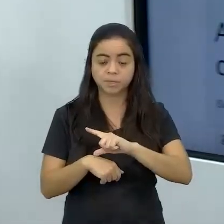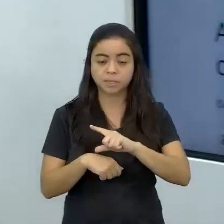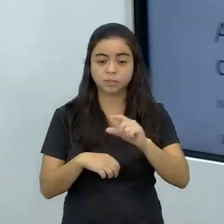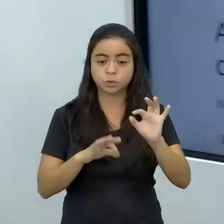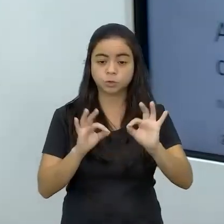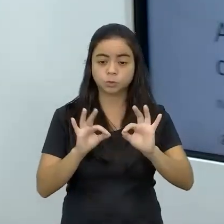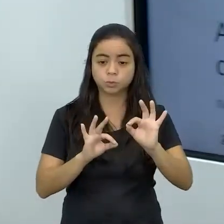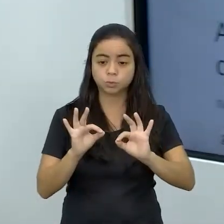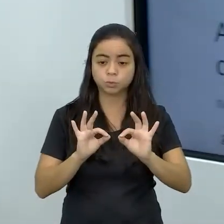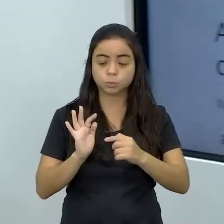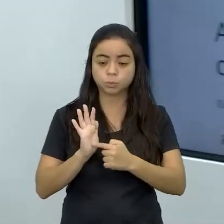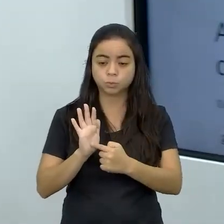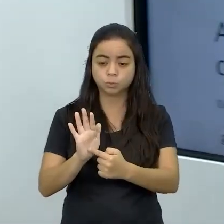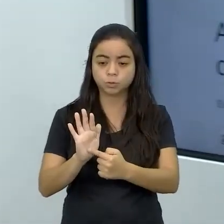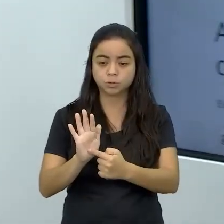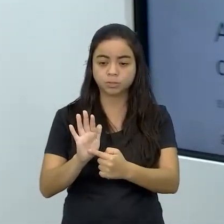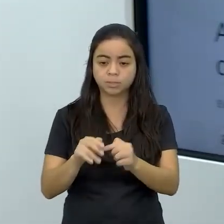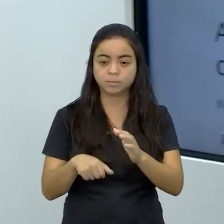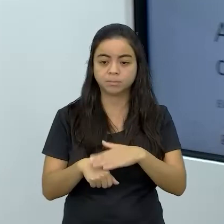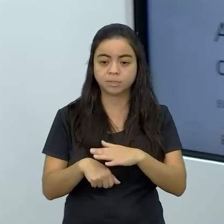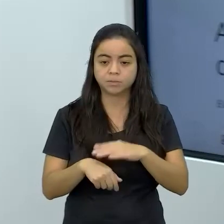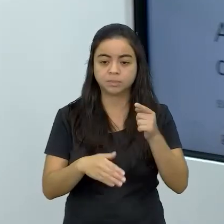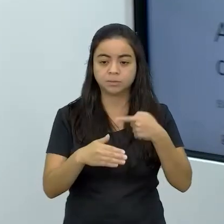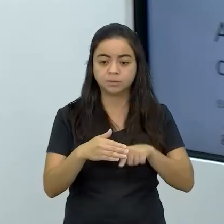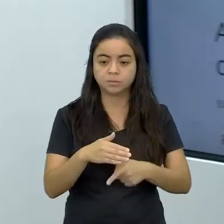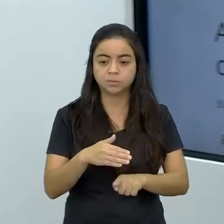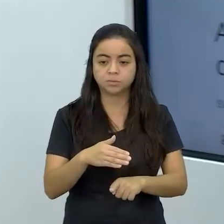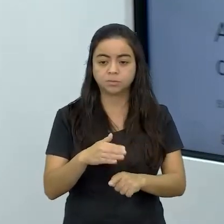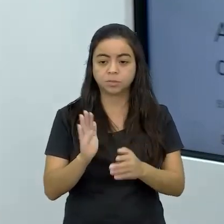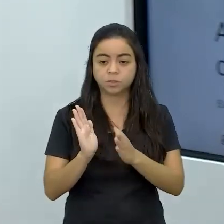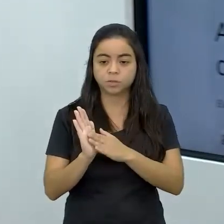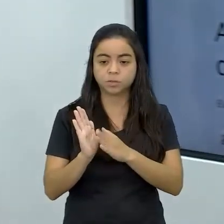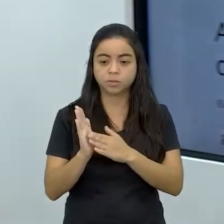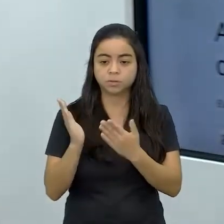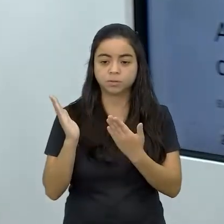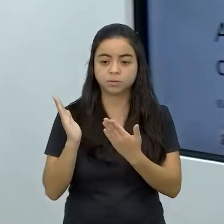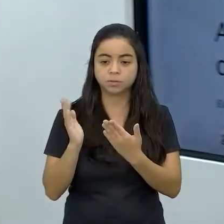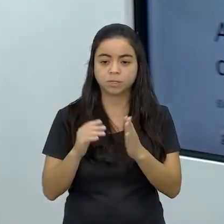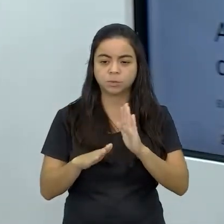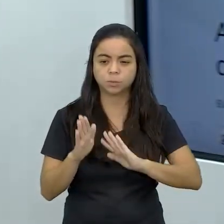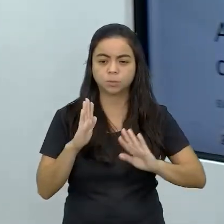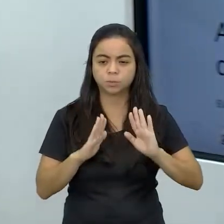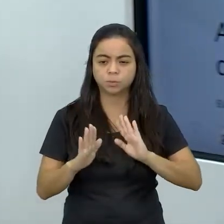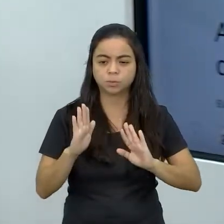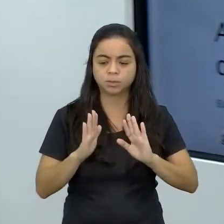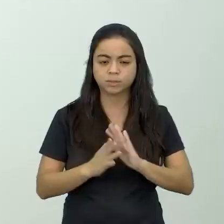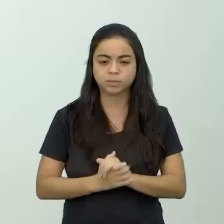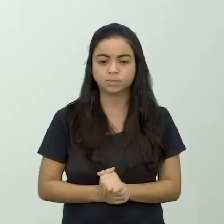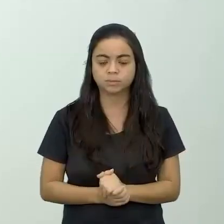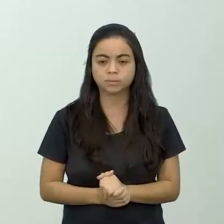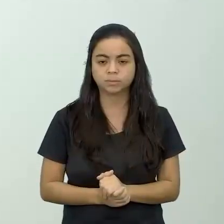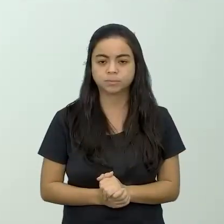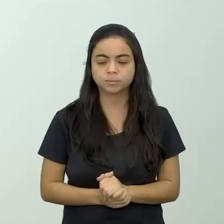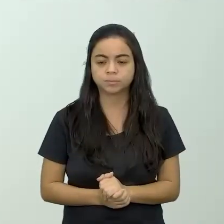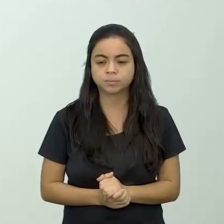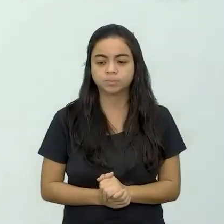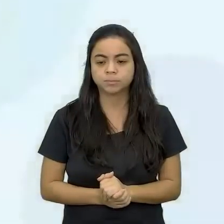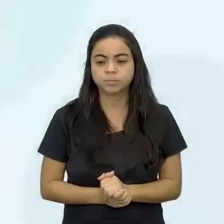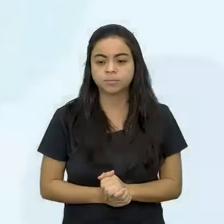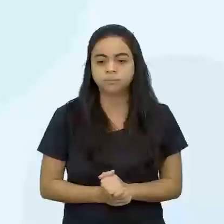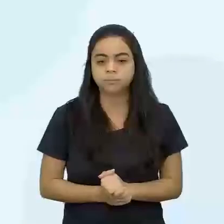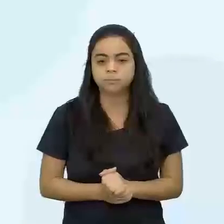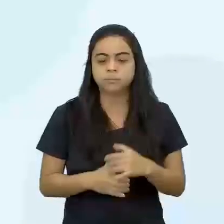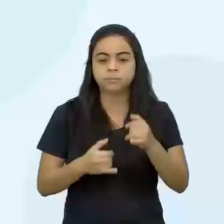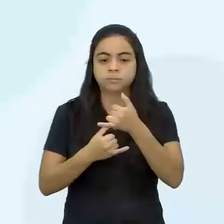um esqueminha para a gente fazer se aprofundamento vamos ver algumas coisinhas com cuidado com acabei de falar para você na tela olha só